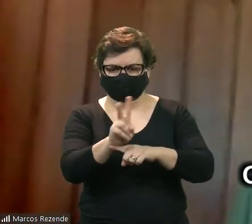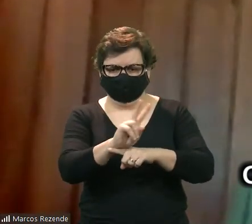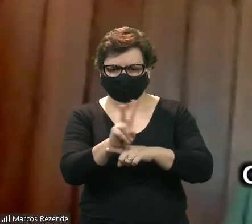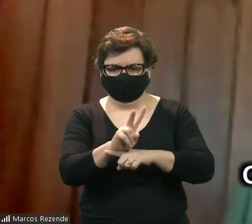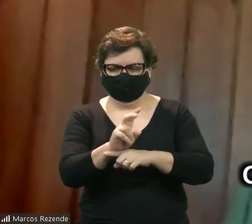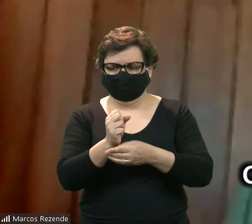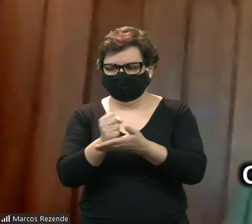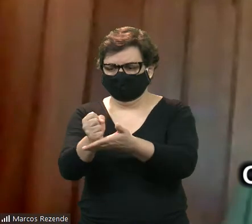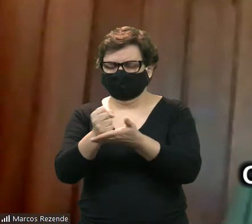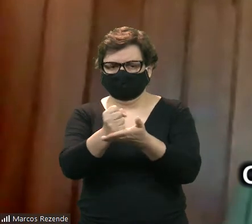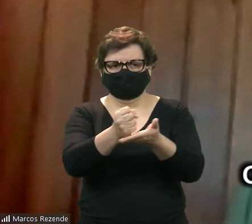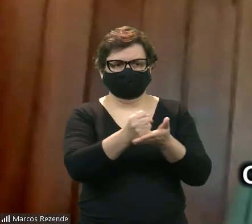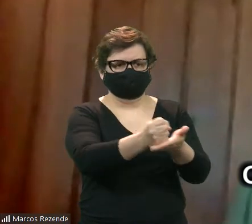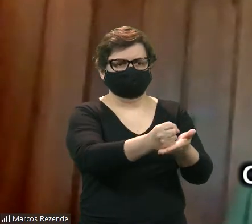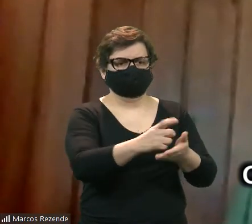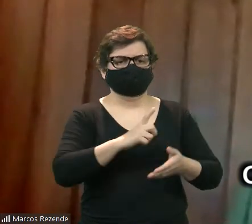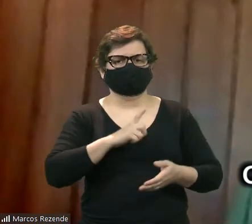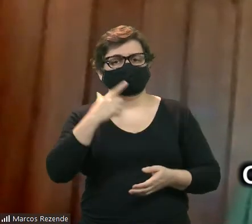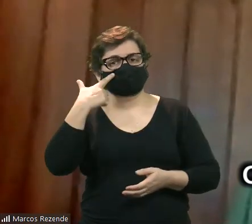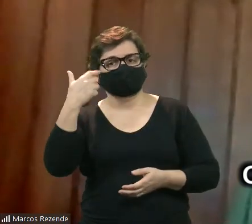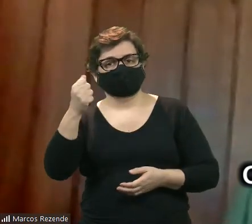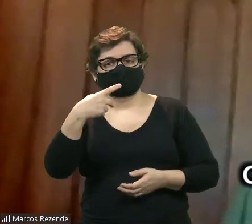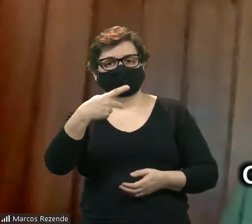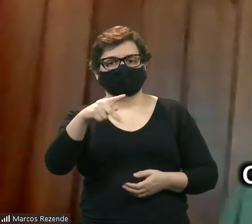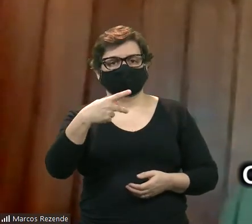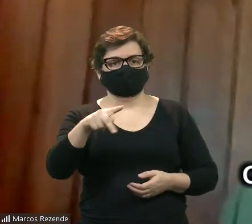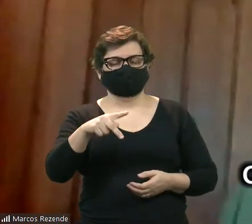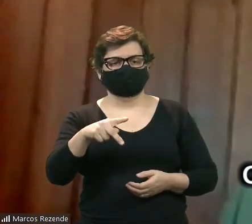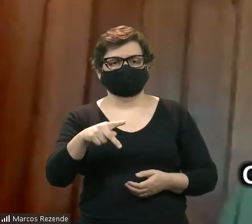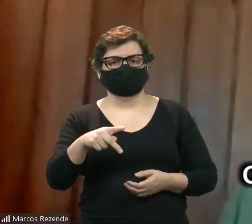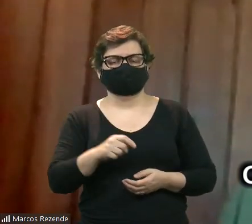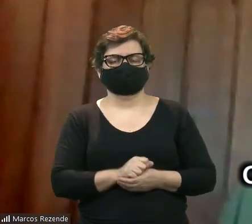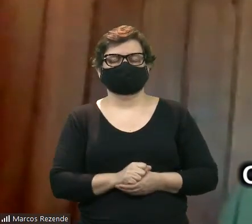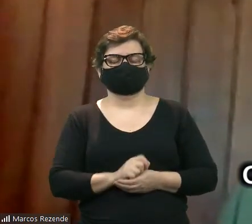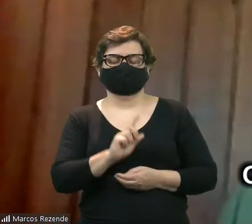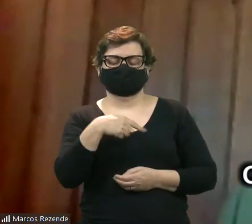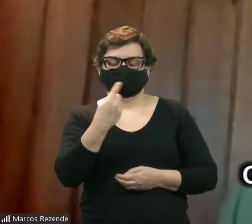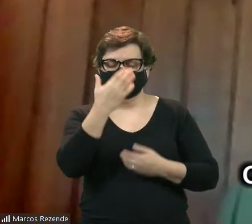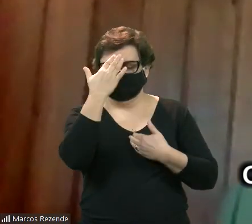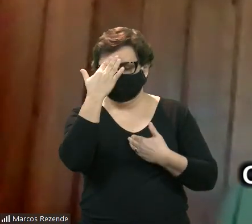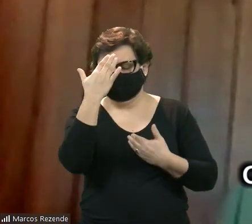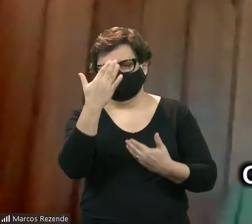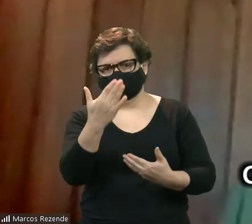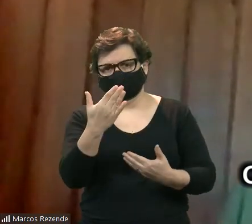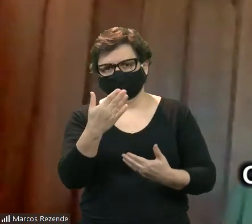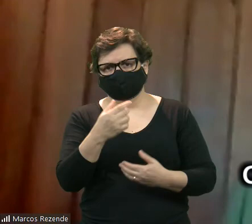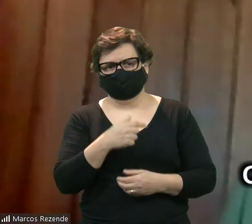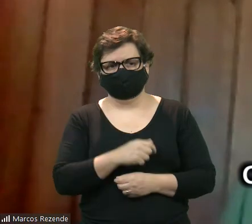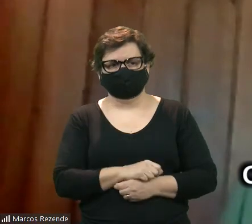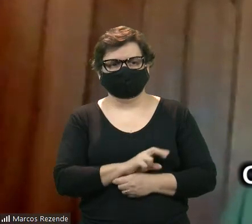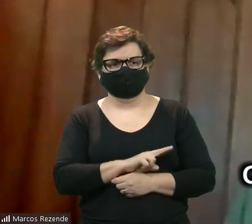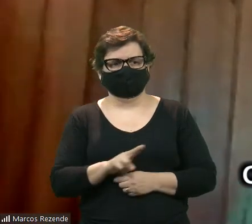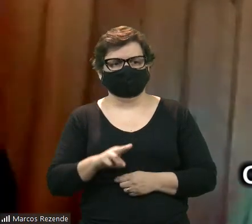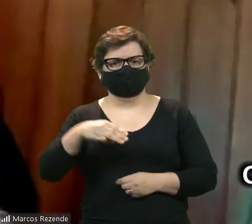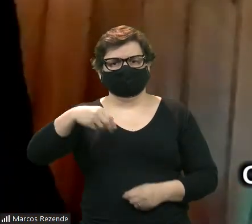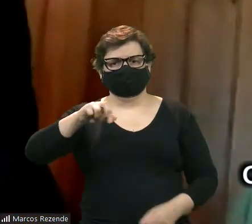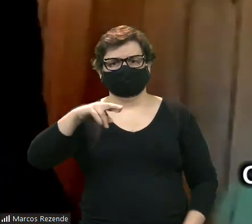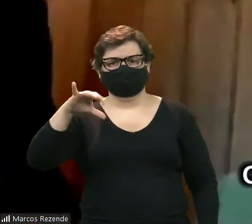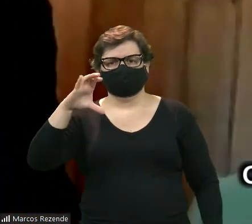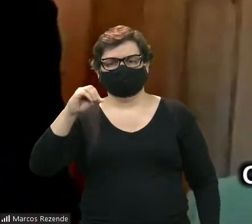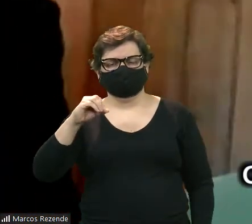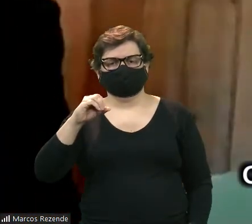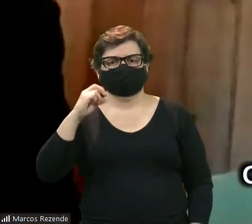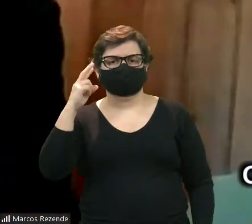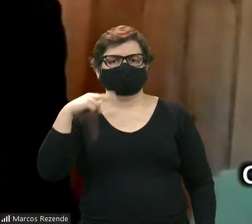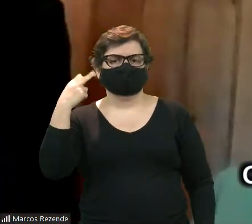destinação. Contando com a atenção de vossa excelência, antecipamos nossos agradecimentos atenciosamente, Maurício Roberto,